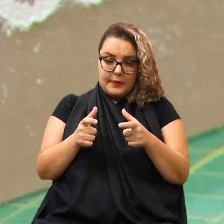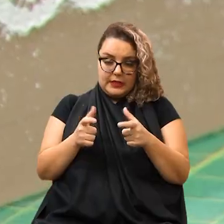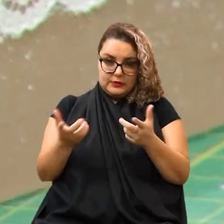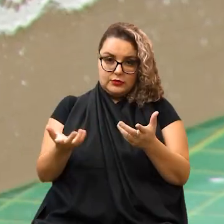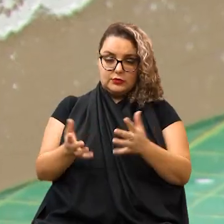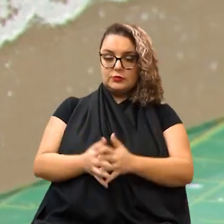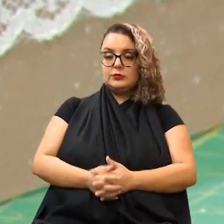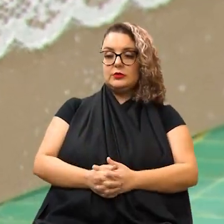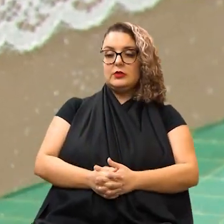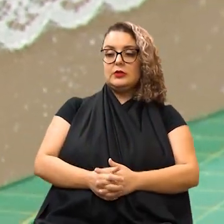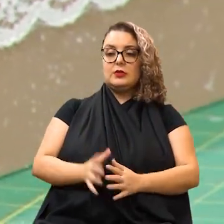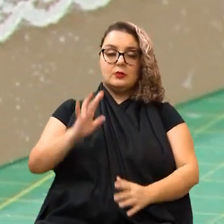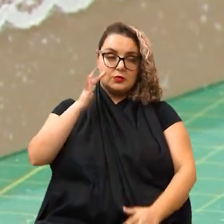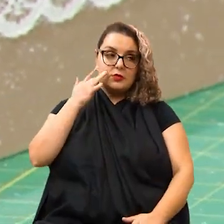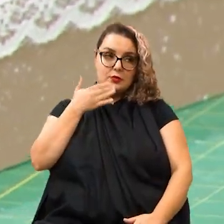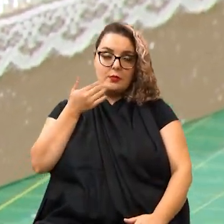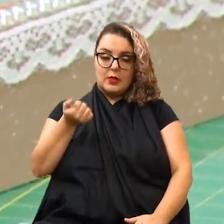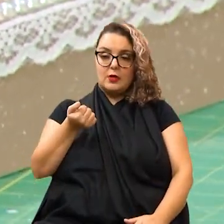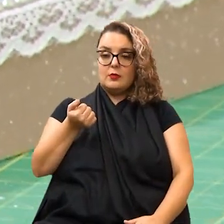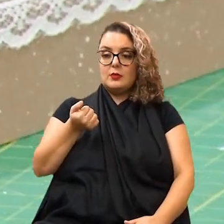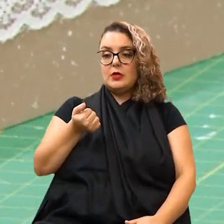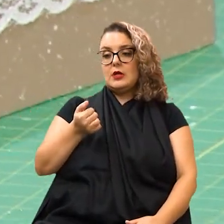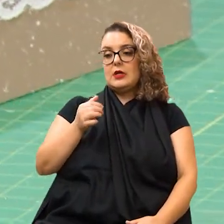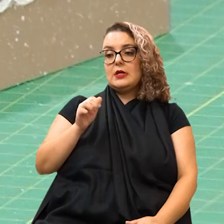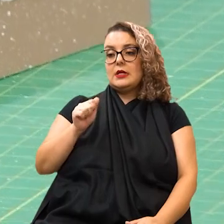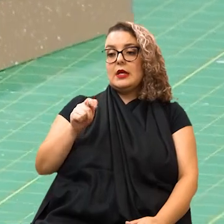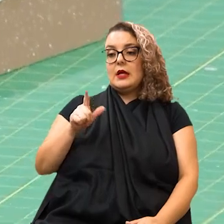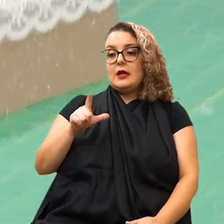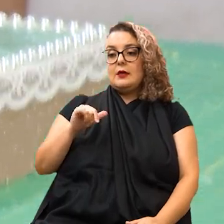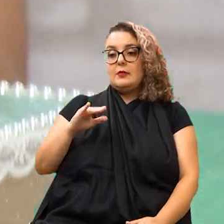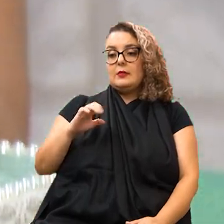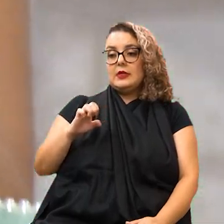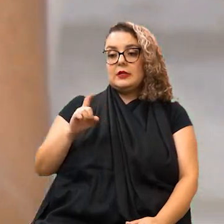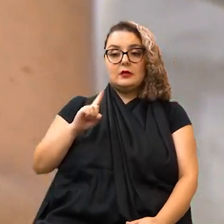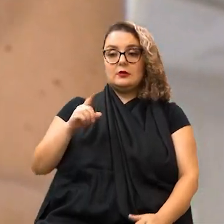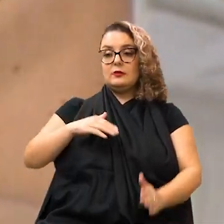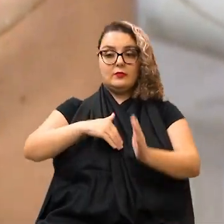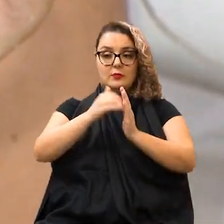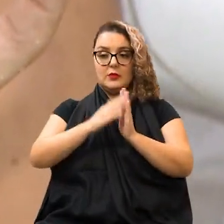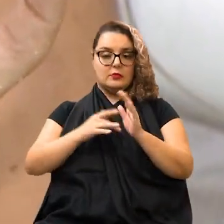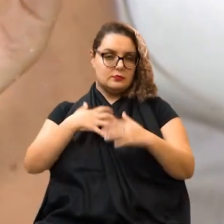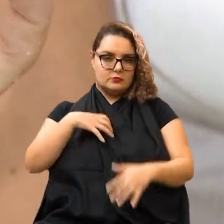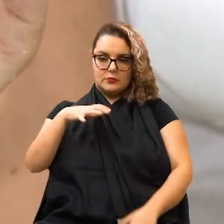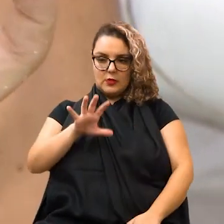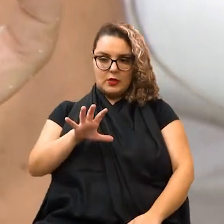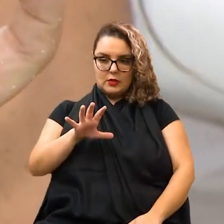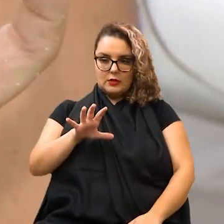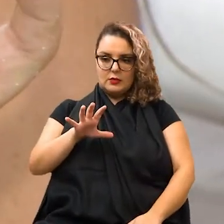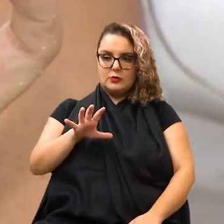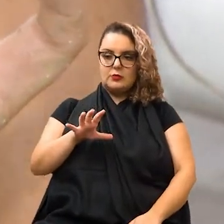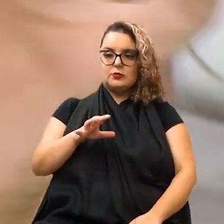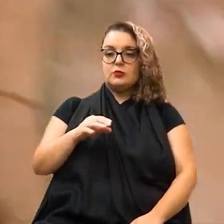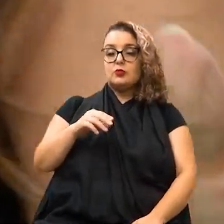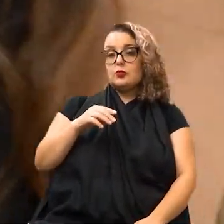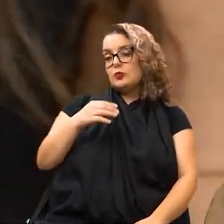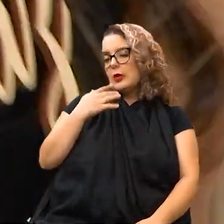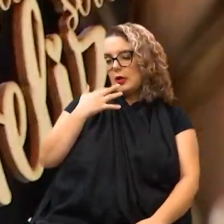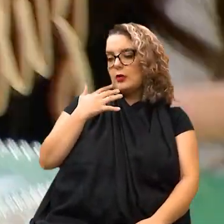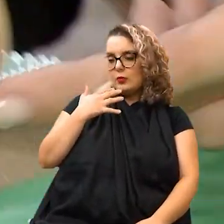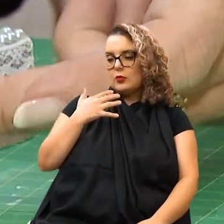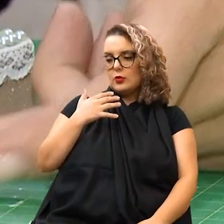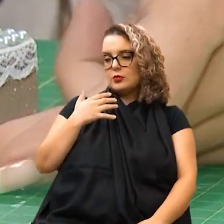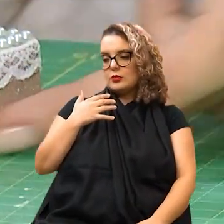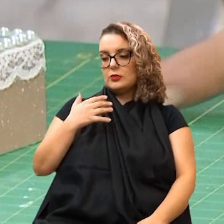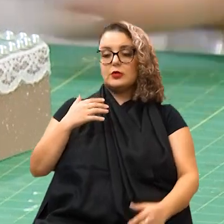e acho que ia ficar melhor. Então, esse aplique aqui eu não vou pintar. Eu vou deixar ele no tom de madeira, que ele